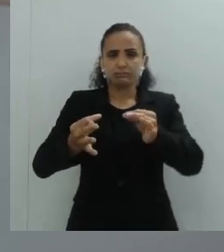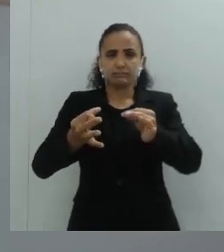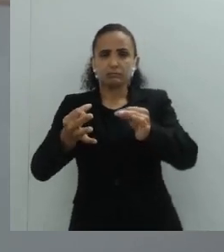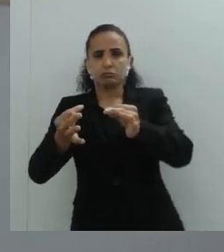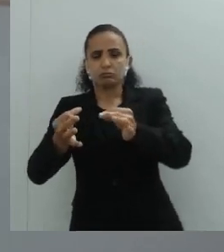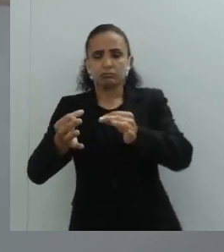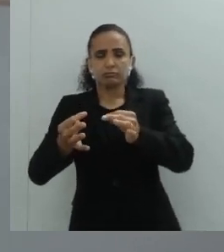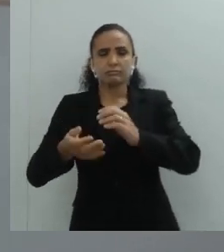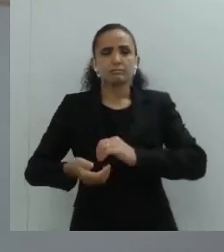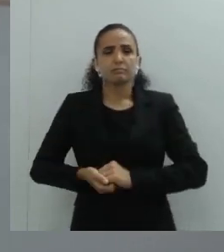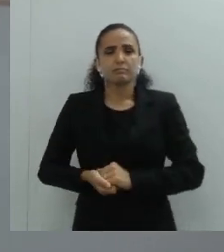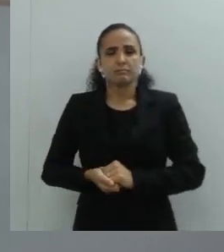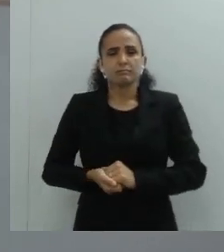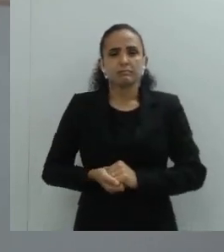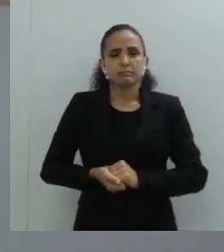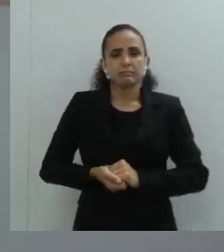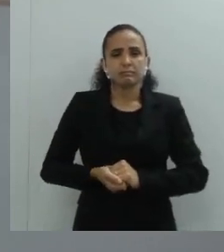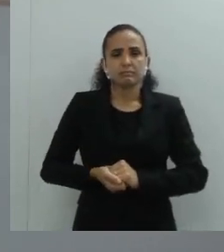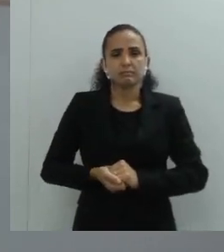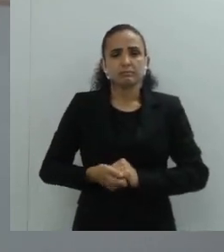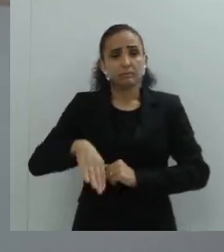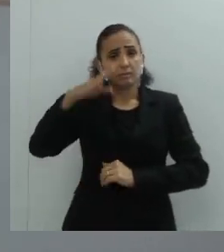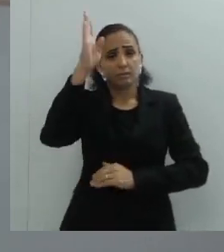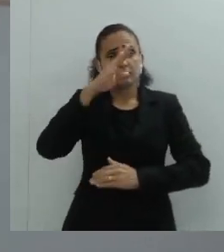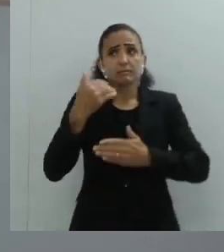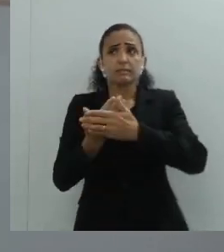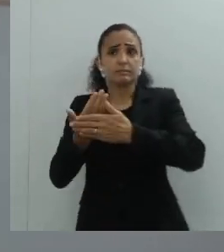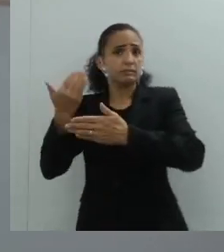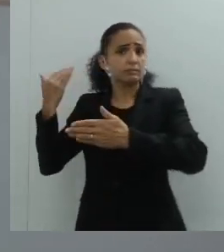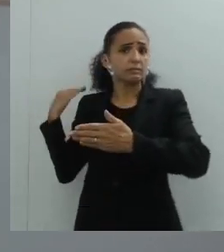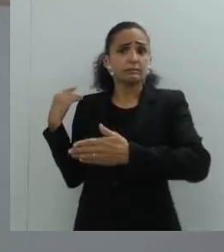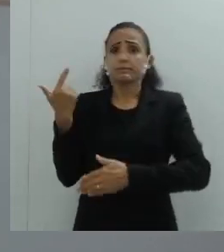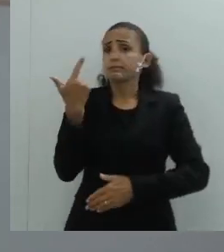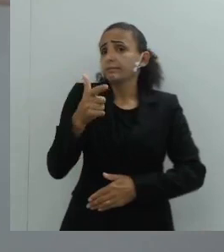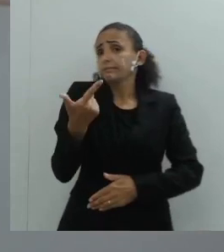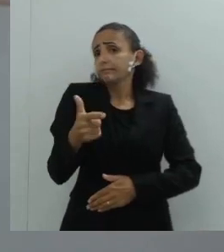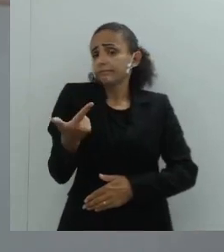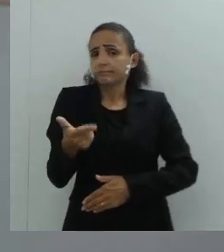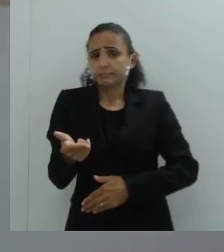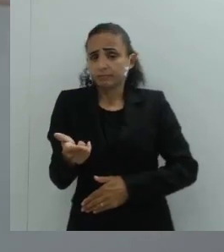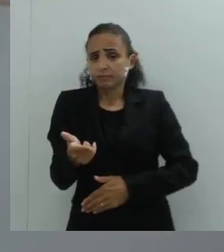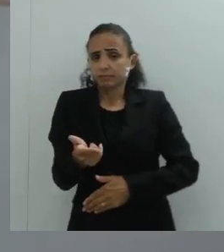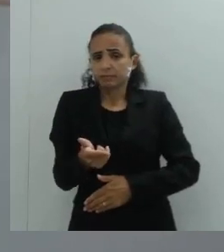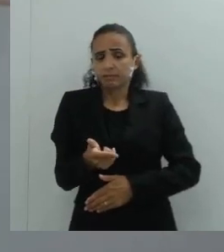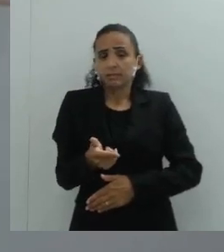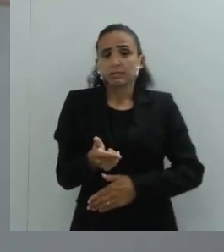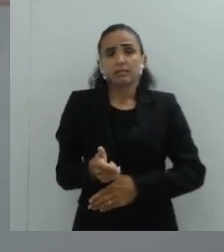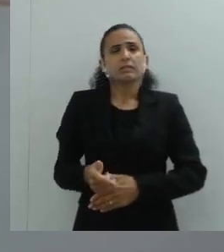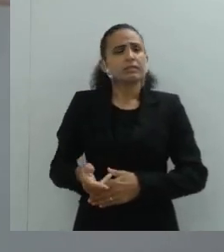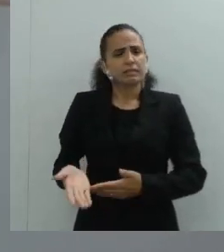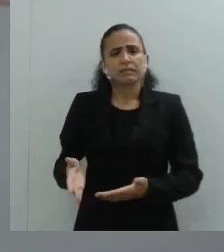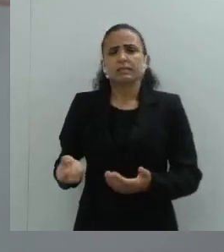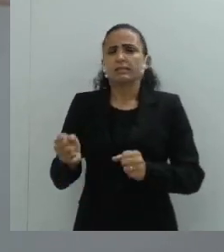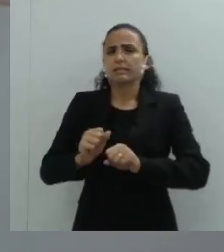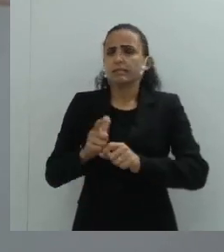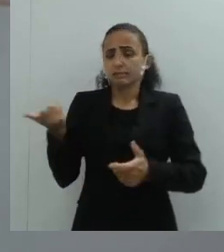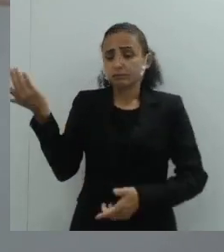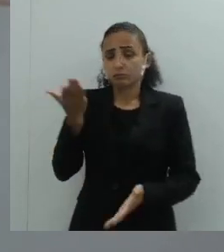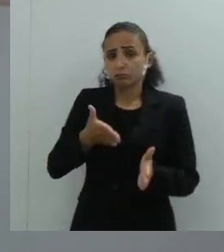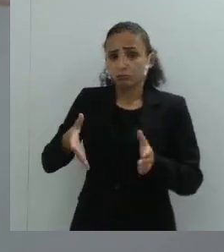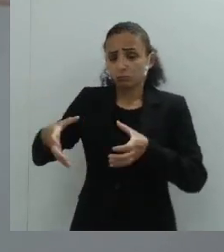os nossos antepassados que aqui viviam não tinham. Então, óbvio que vai ter